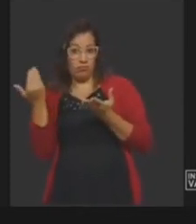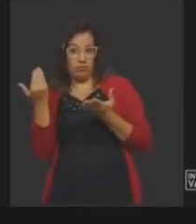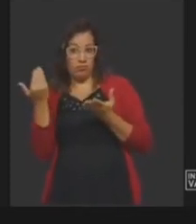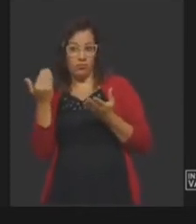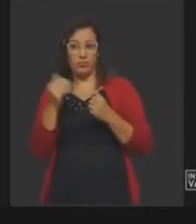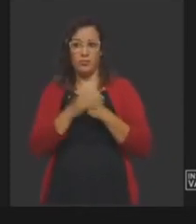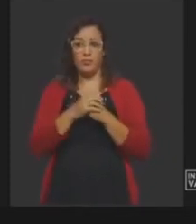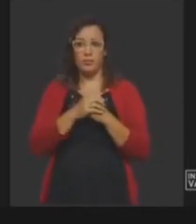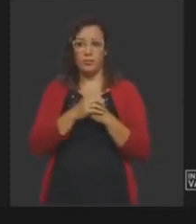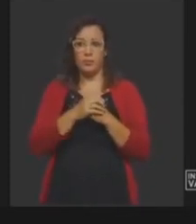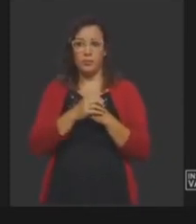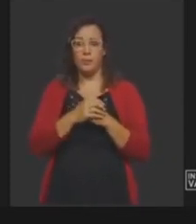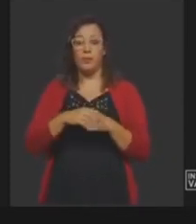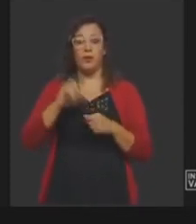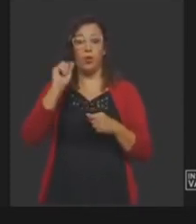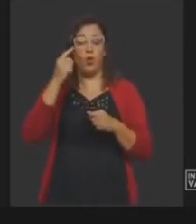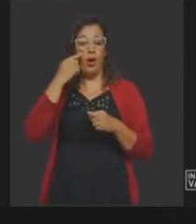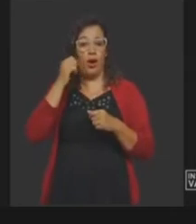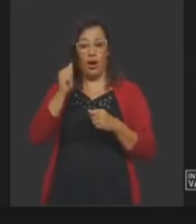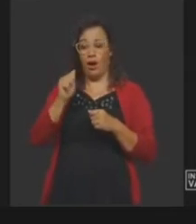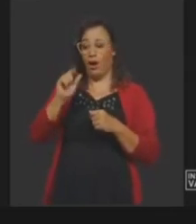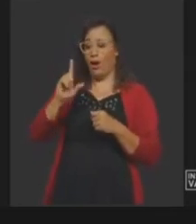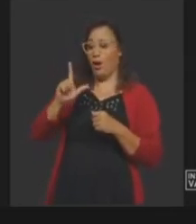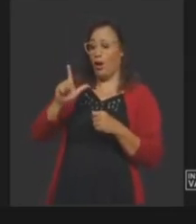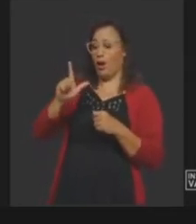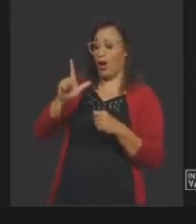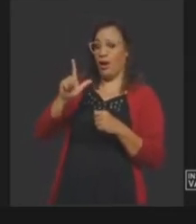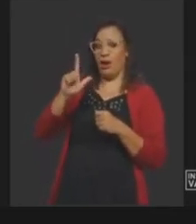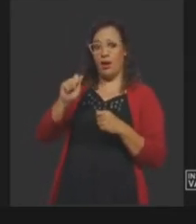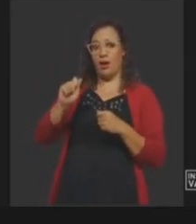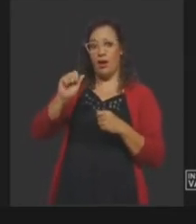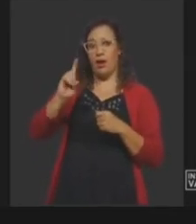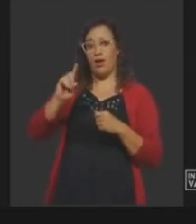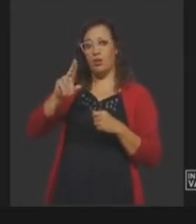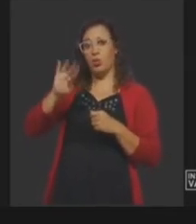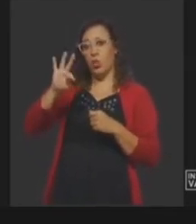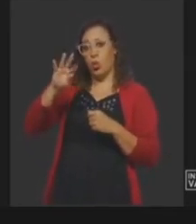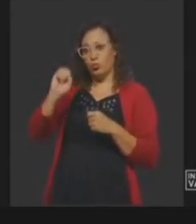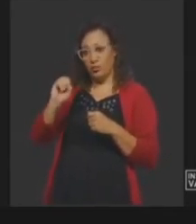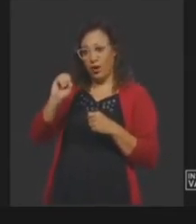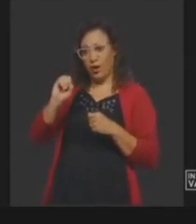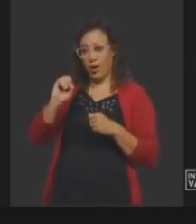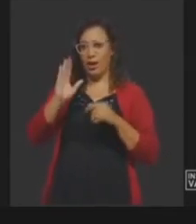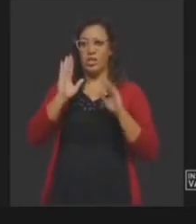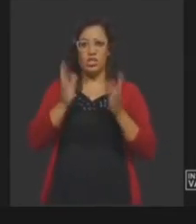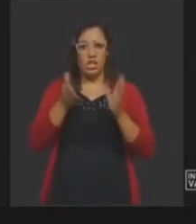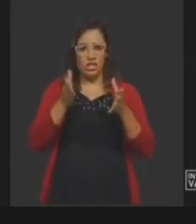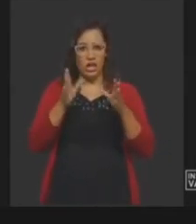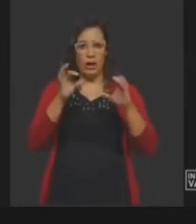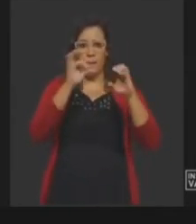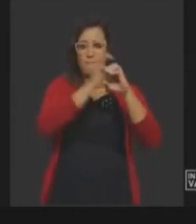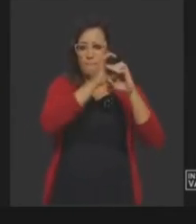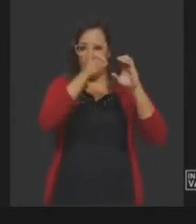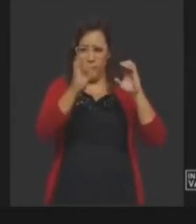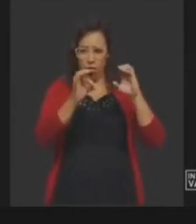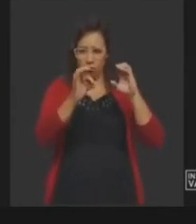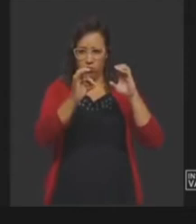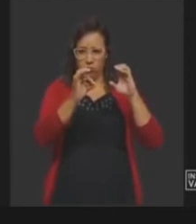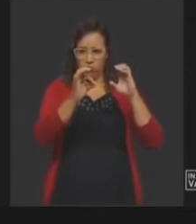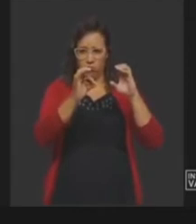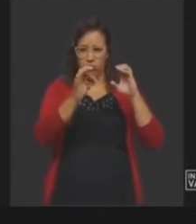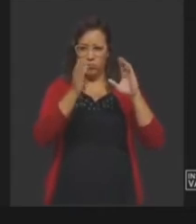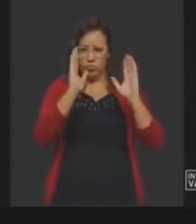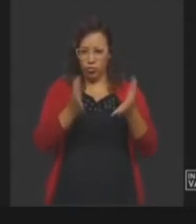Então essa célula adulta, ela tem núcleo. Você tirou o núcleo do óvulo, agora você vem com uma célula